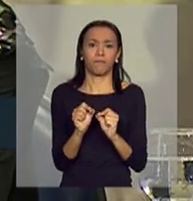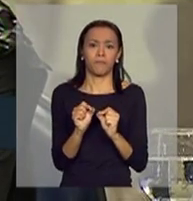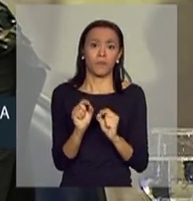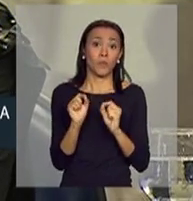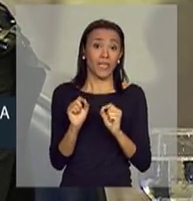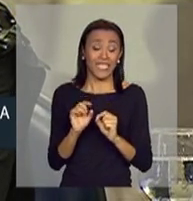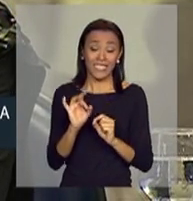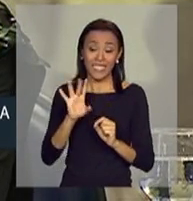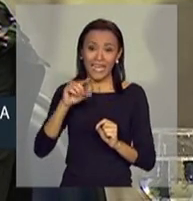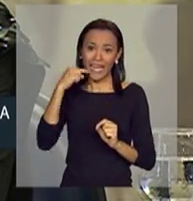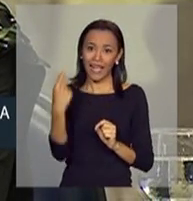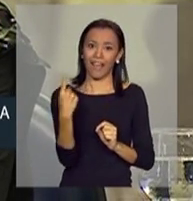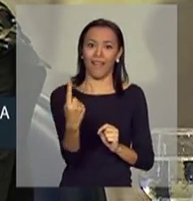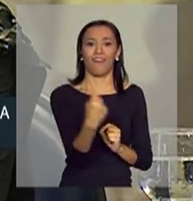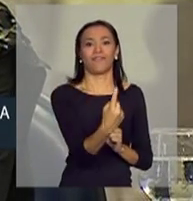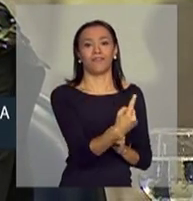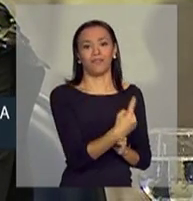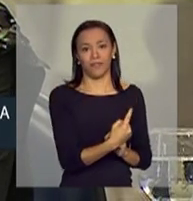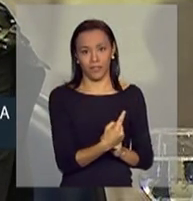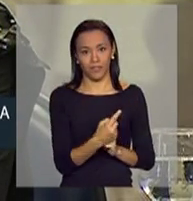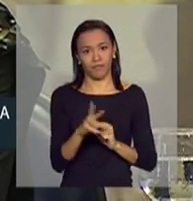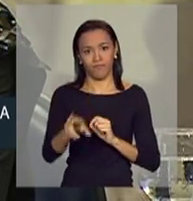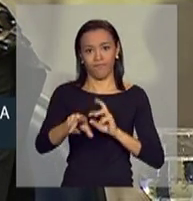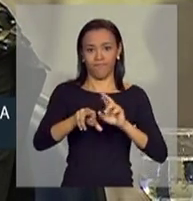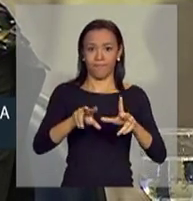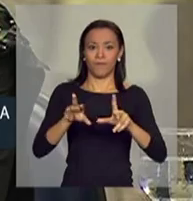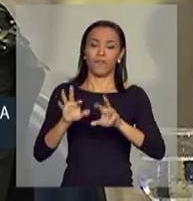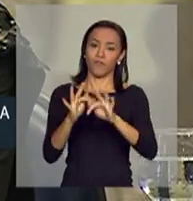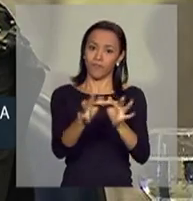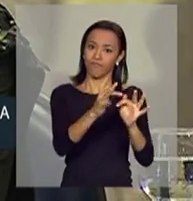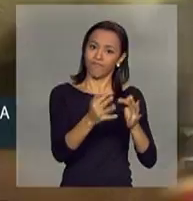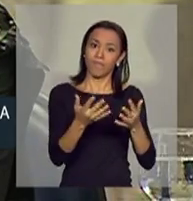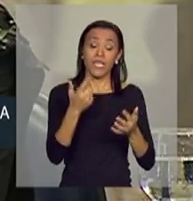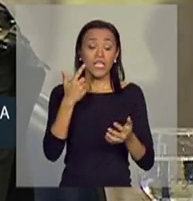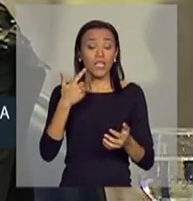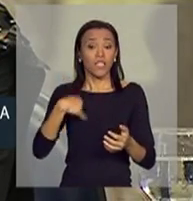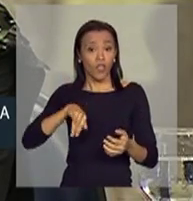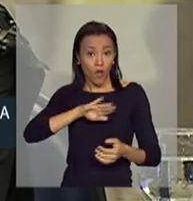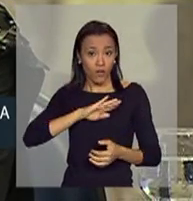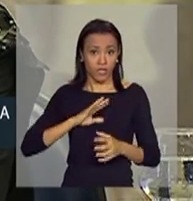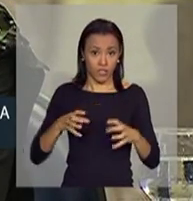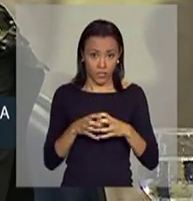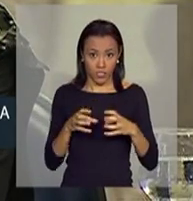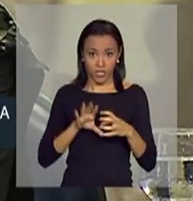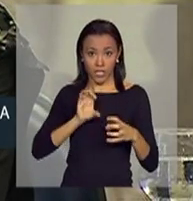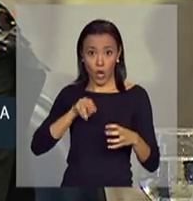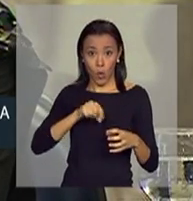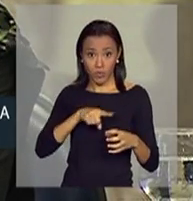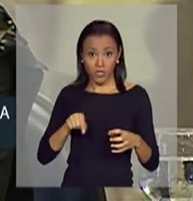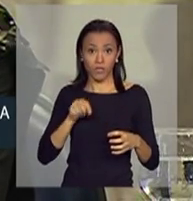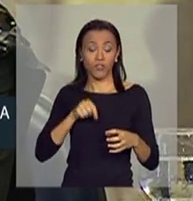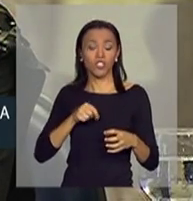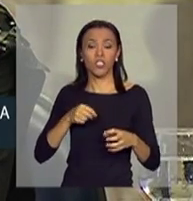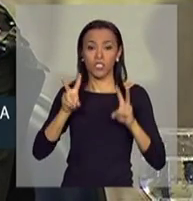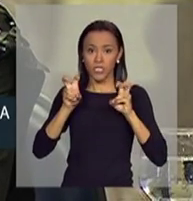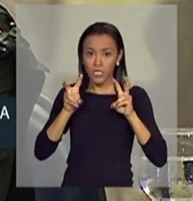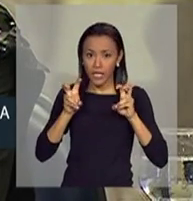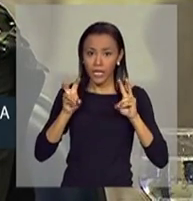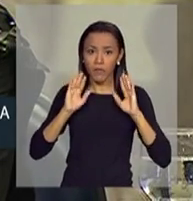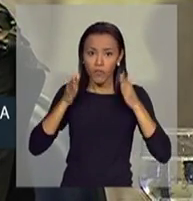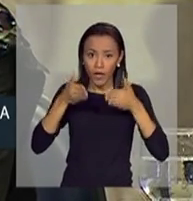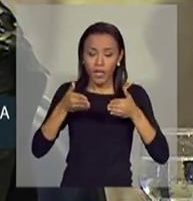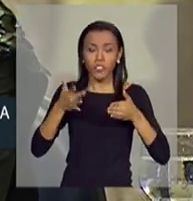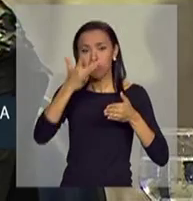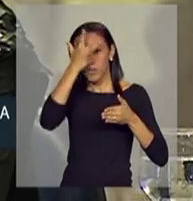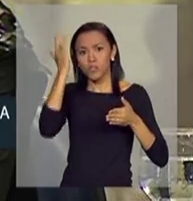de cada caso. E acho até que nós sabemos todos, né, que a Comissão de Mortos e Desaparecidos, a Secretaria de Direitos